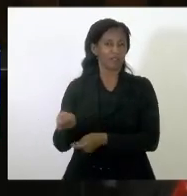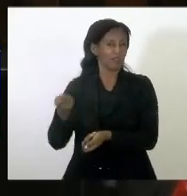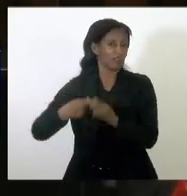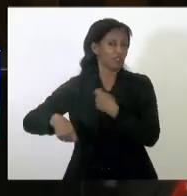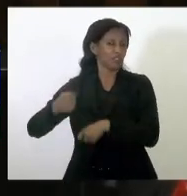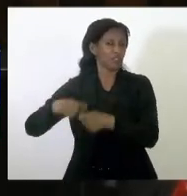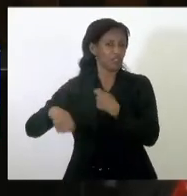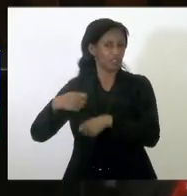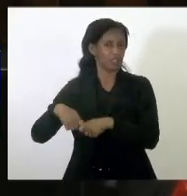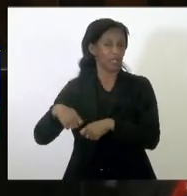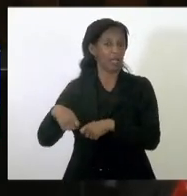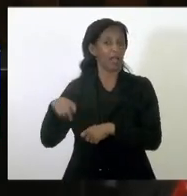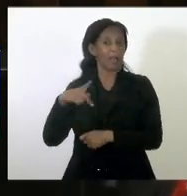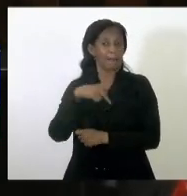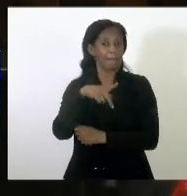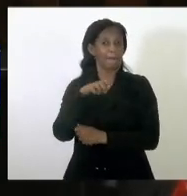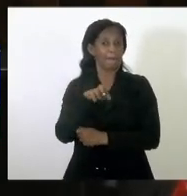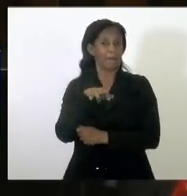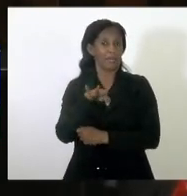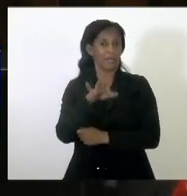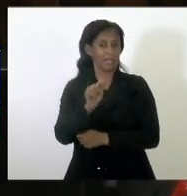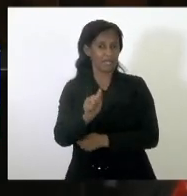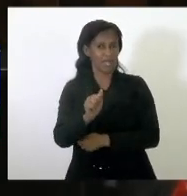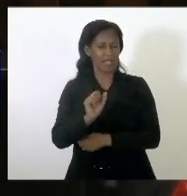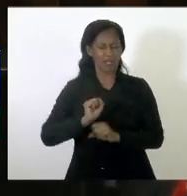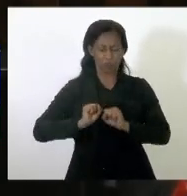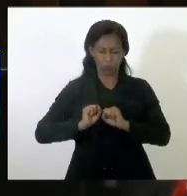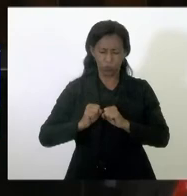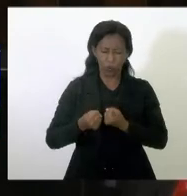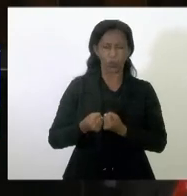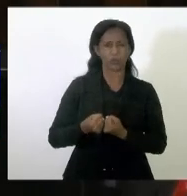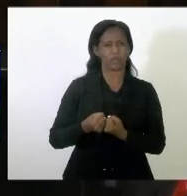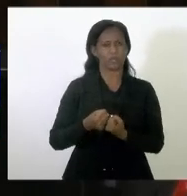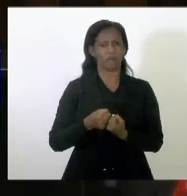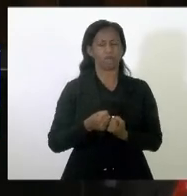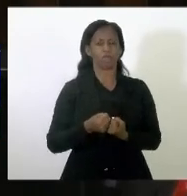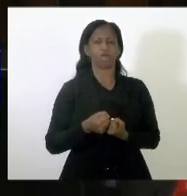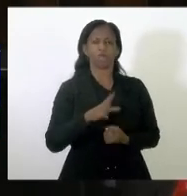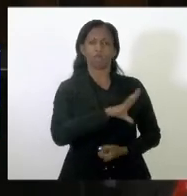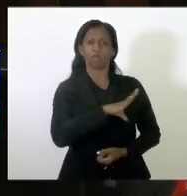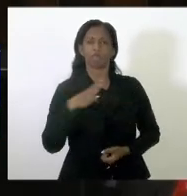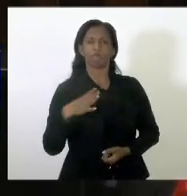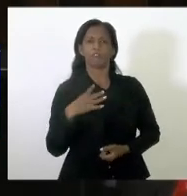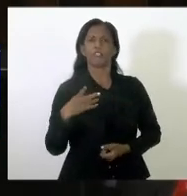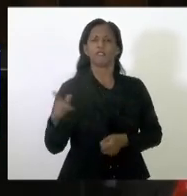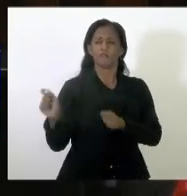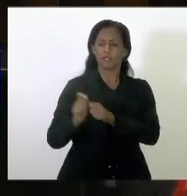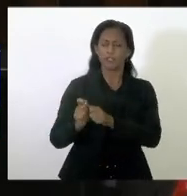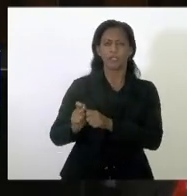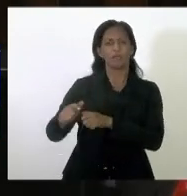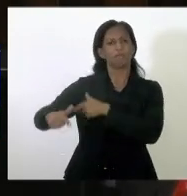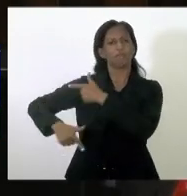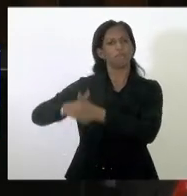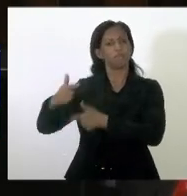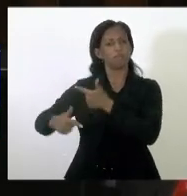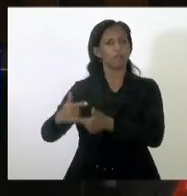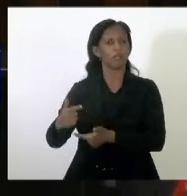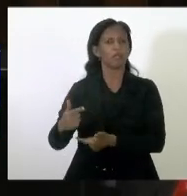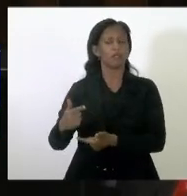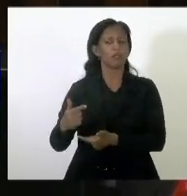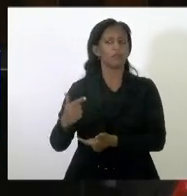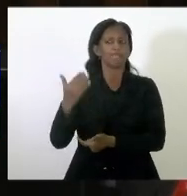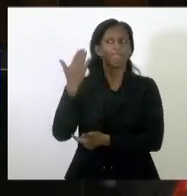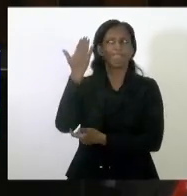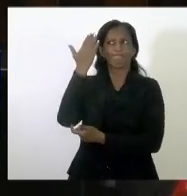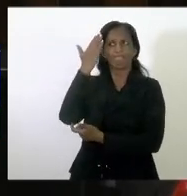administração penitenciária, Rafael Montenegro, que com muita coragem e fazendo aquilo que um servidor deve fazer, ouviu e teve